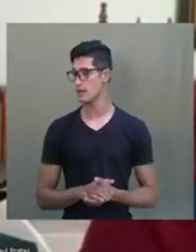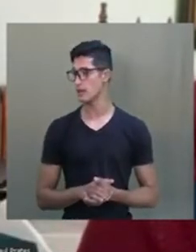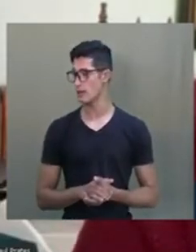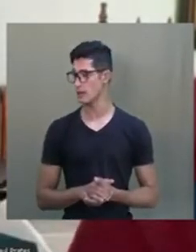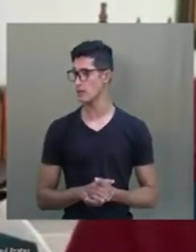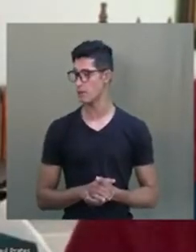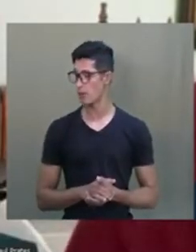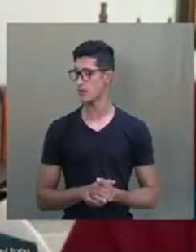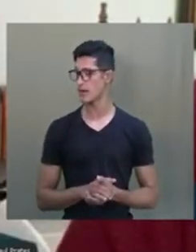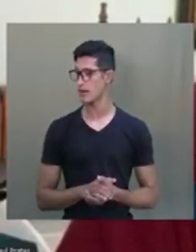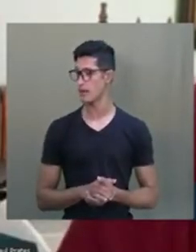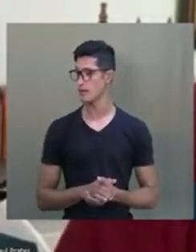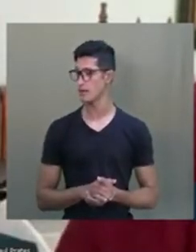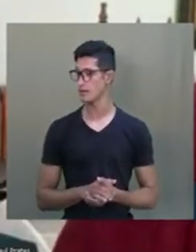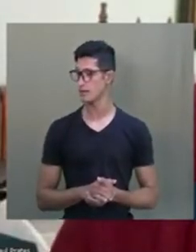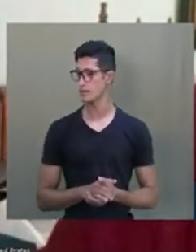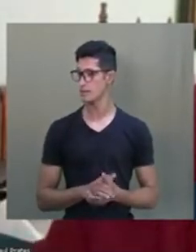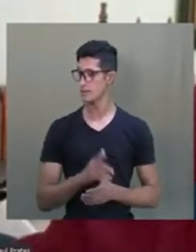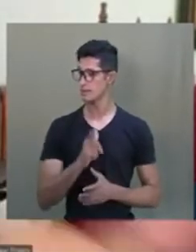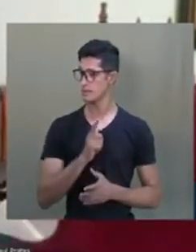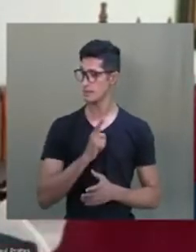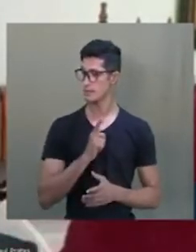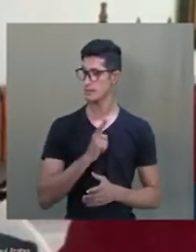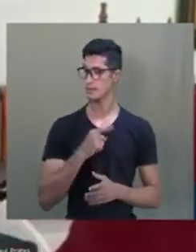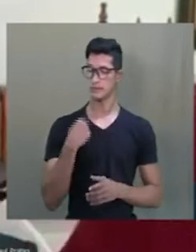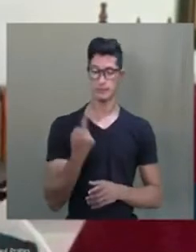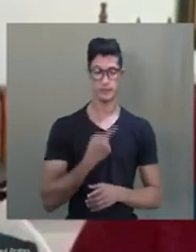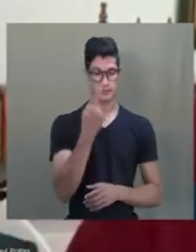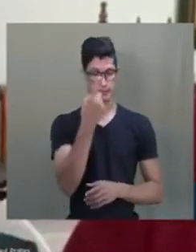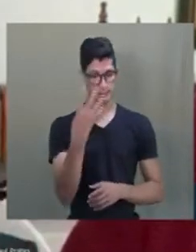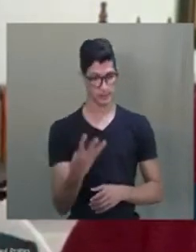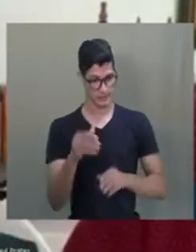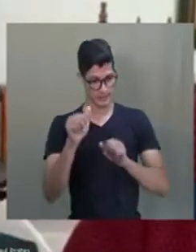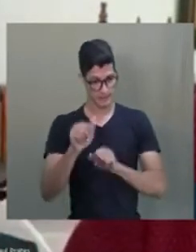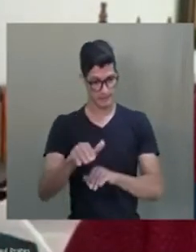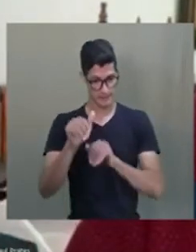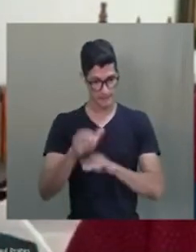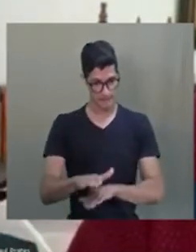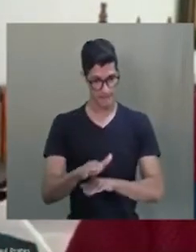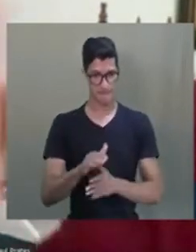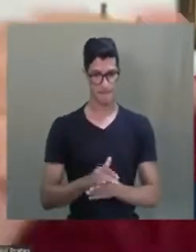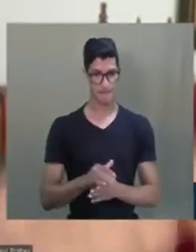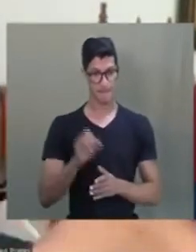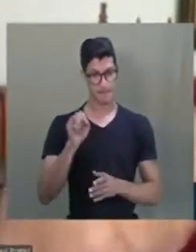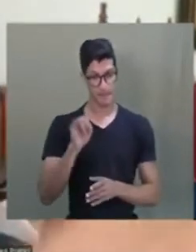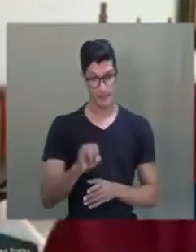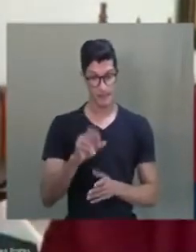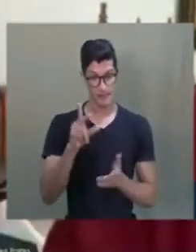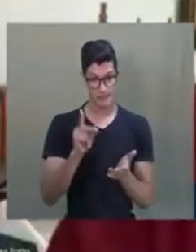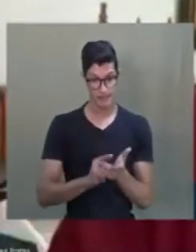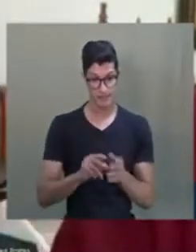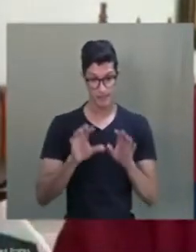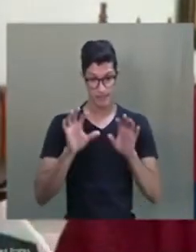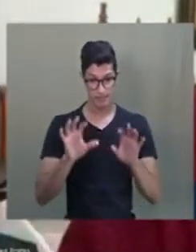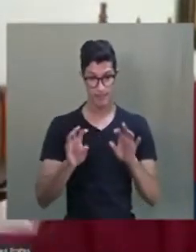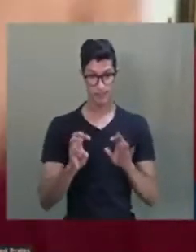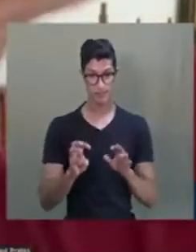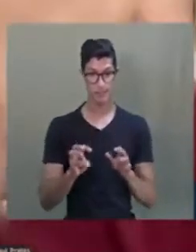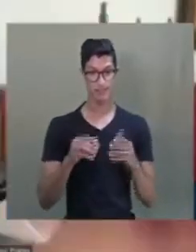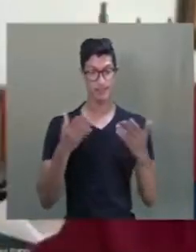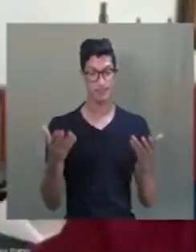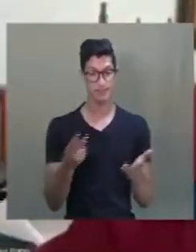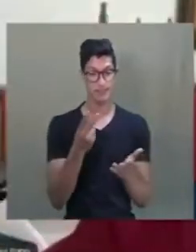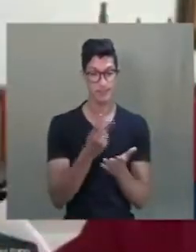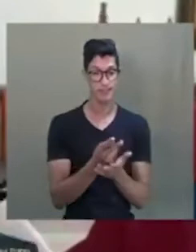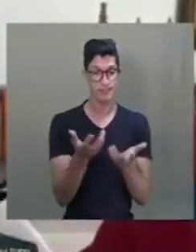dos Deputados tenha resolvido que não vai se reunir até 14 de setembro. Se for verdade isso, aí